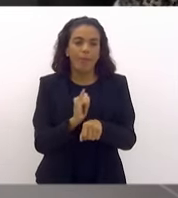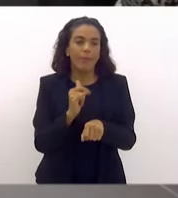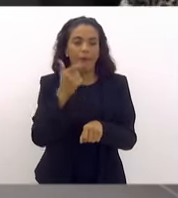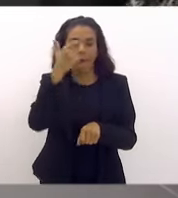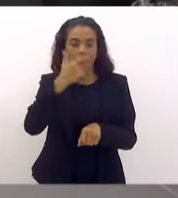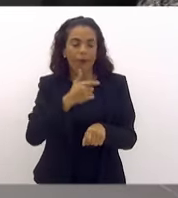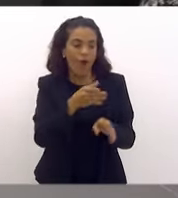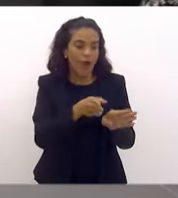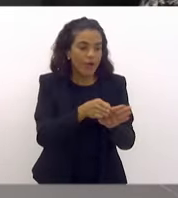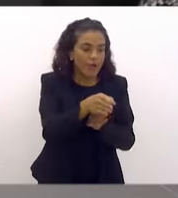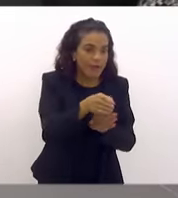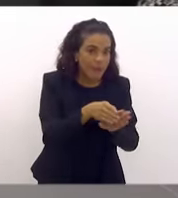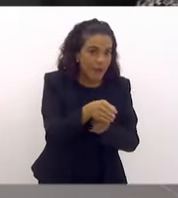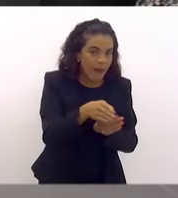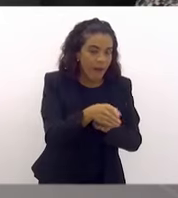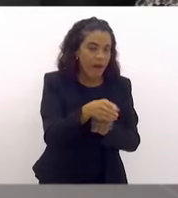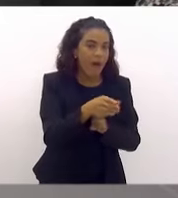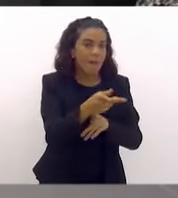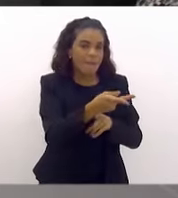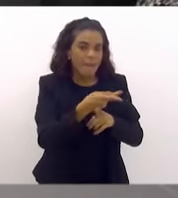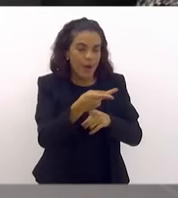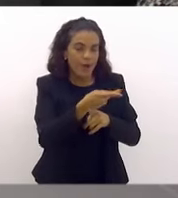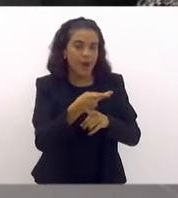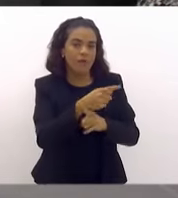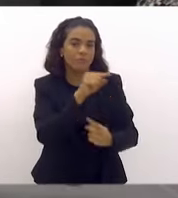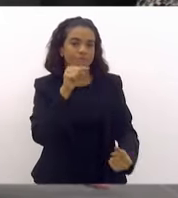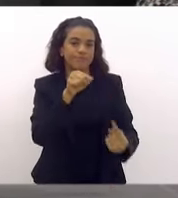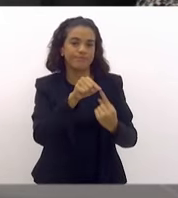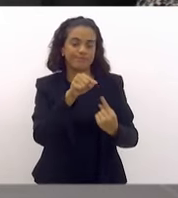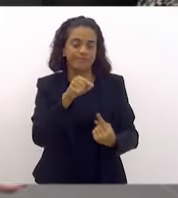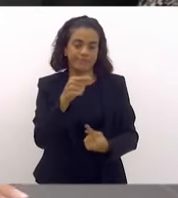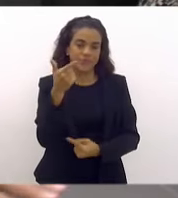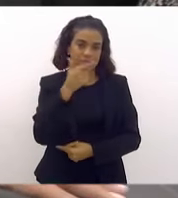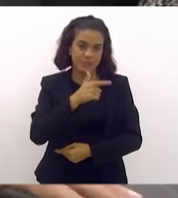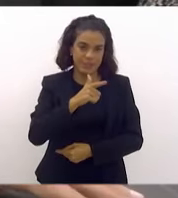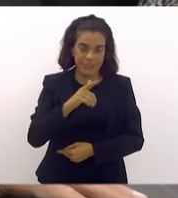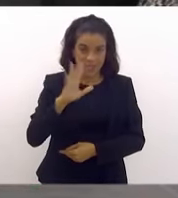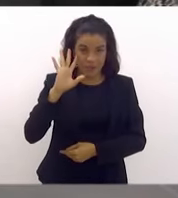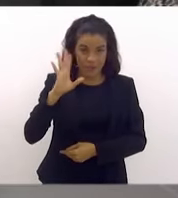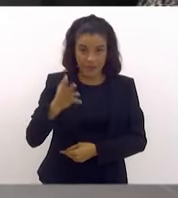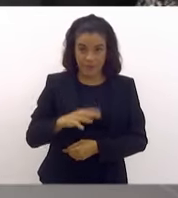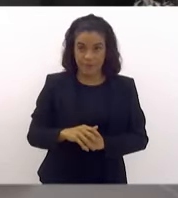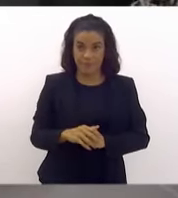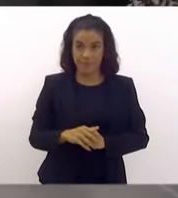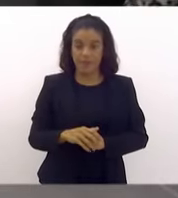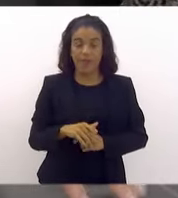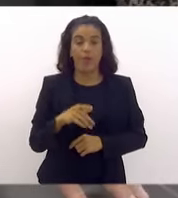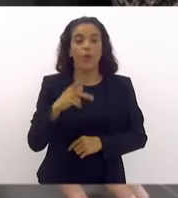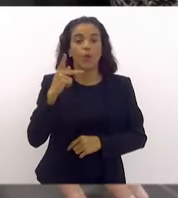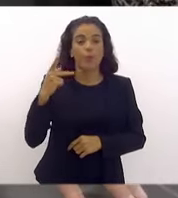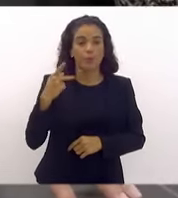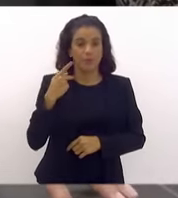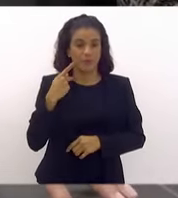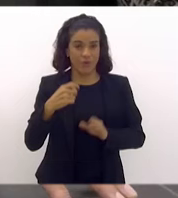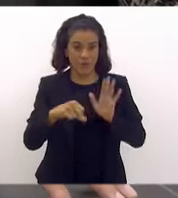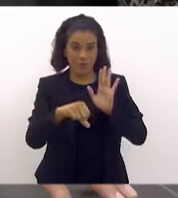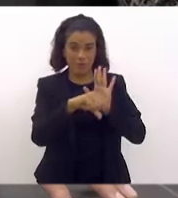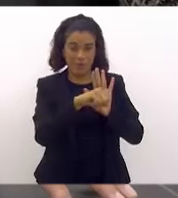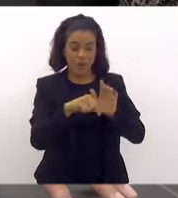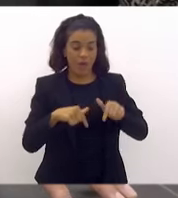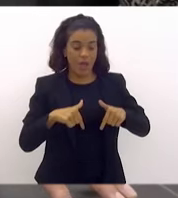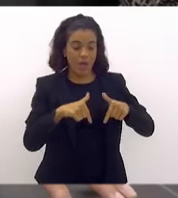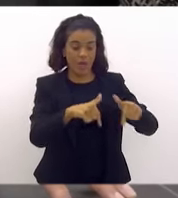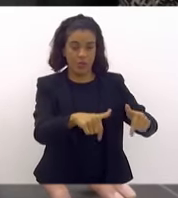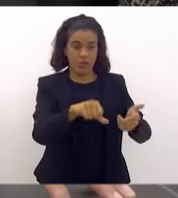a investigação no sentido de atingir o seu objetivo final então Eh Essa é a distinção ou seja o promotor de justiça criminal atua já perante as